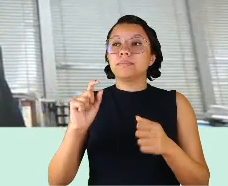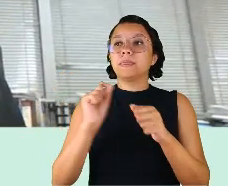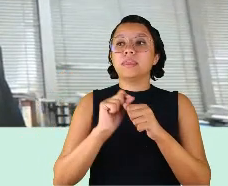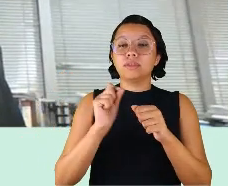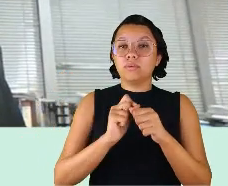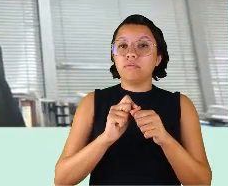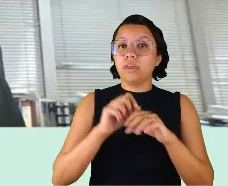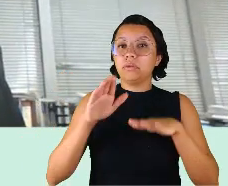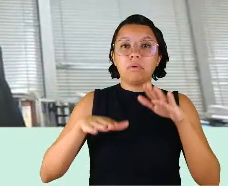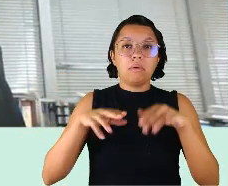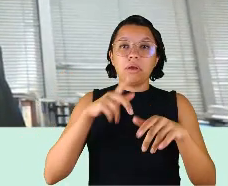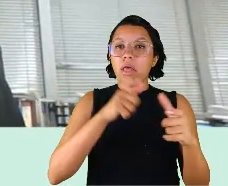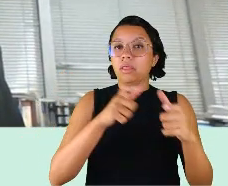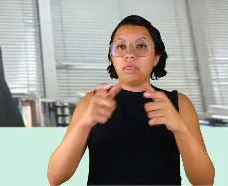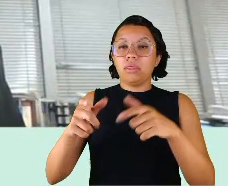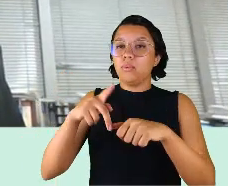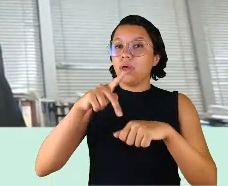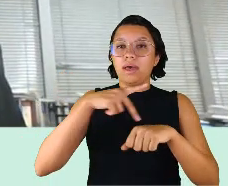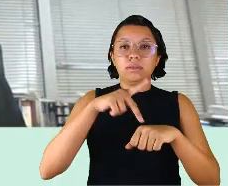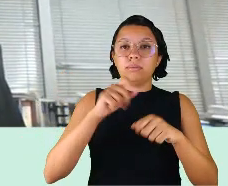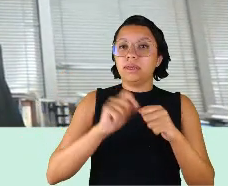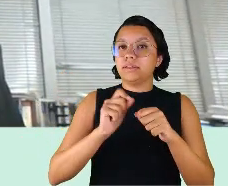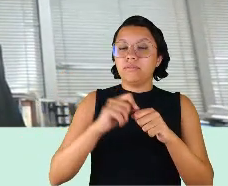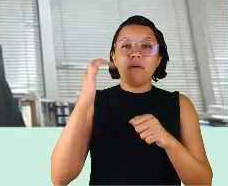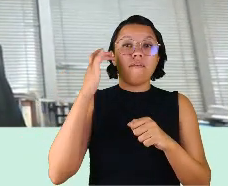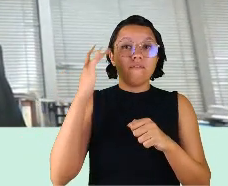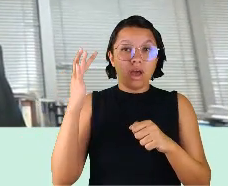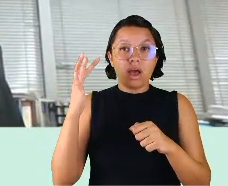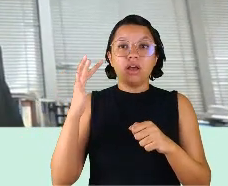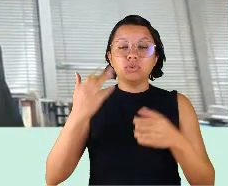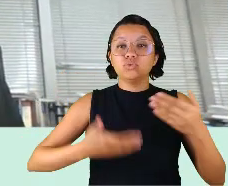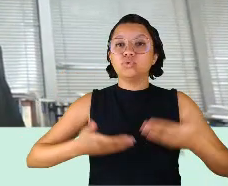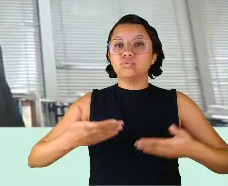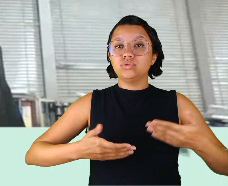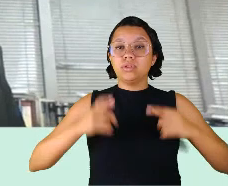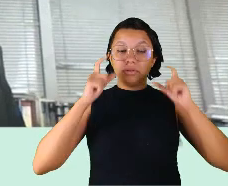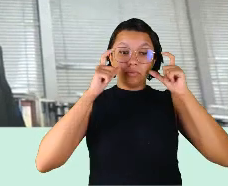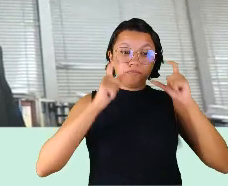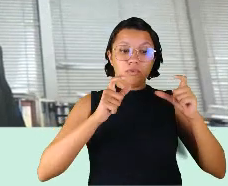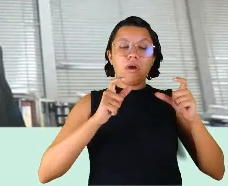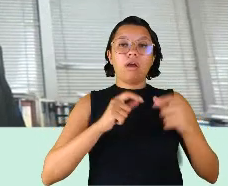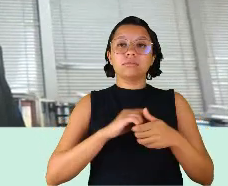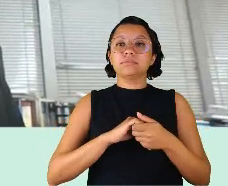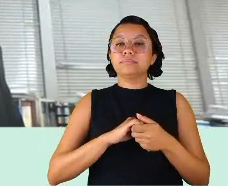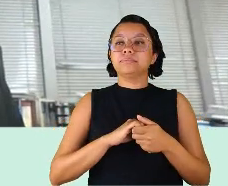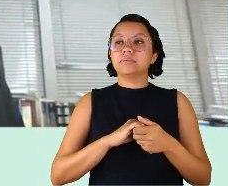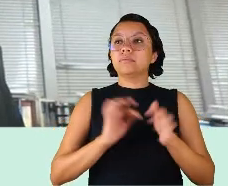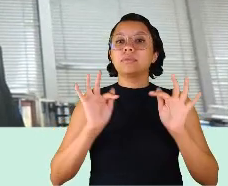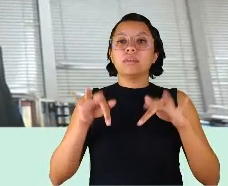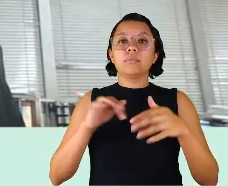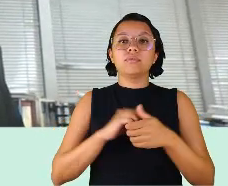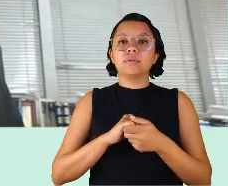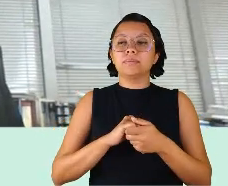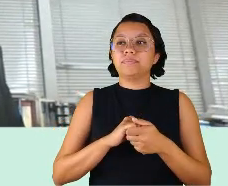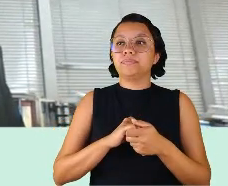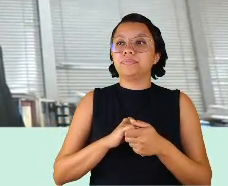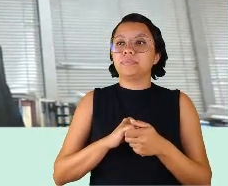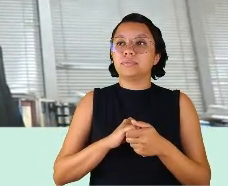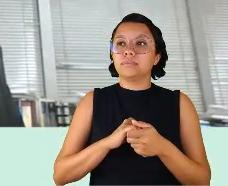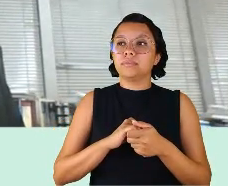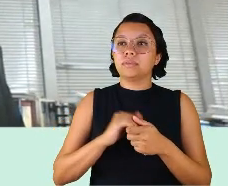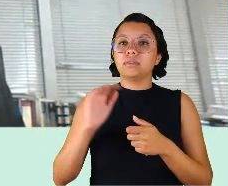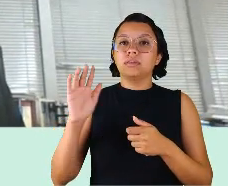com facilidade, os funcionários estão atentos a isso. E, por fim,